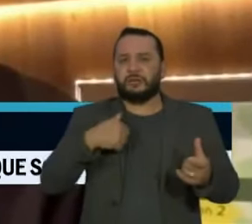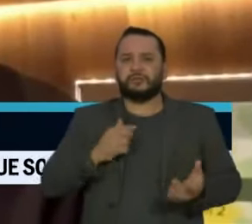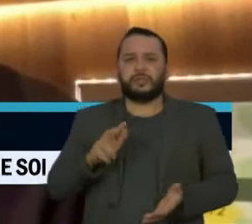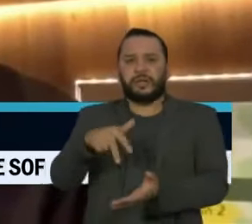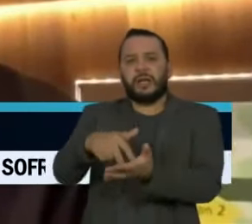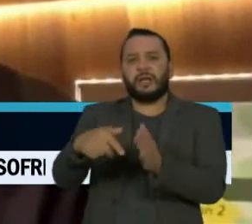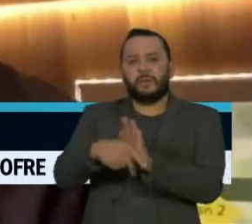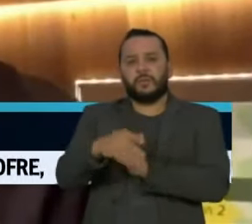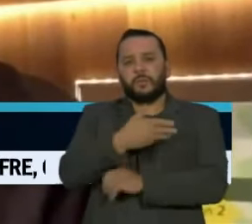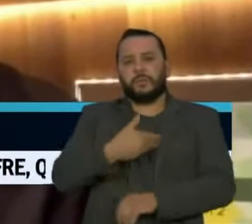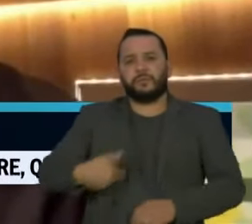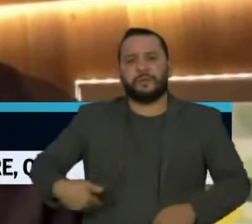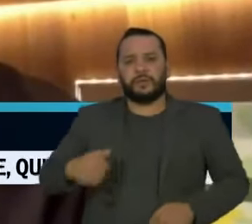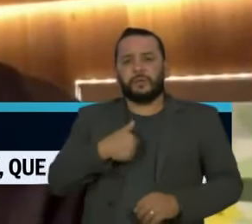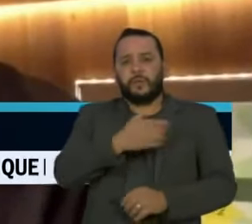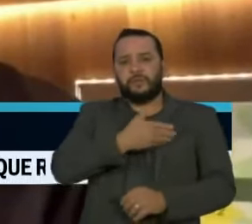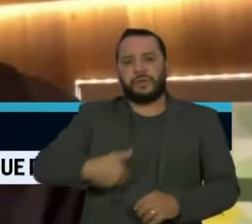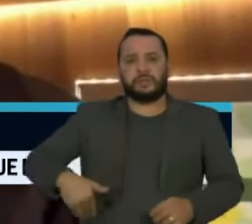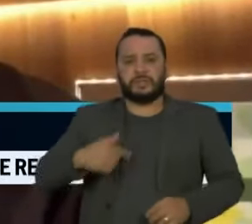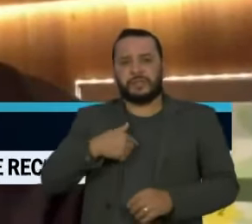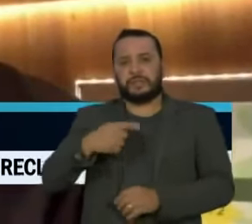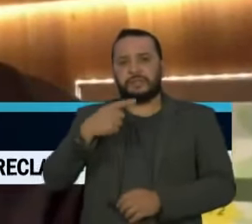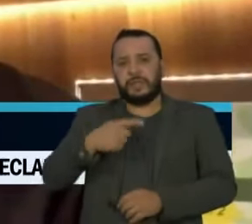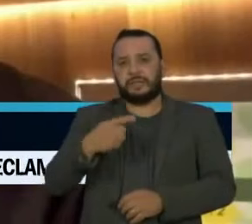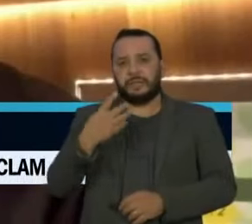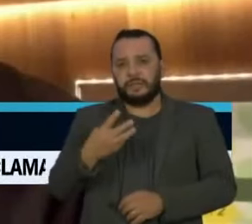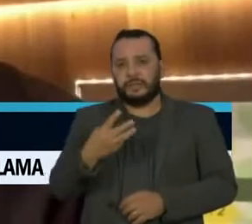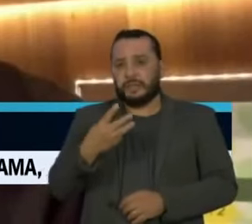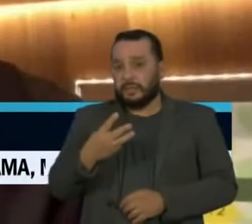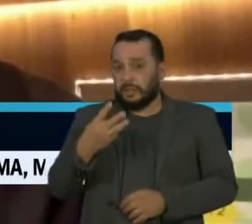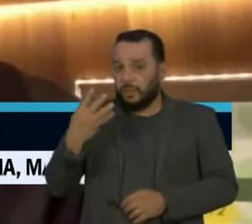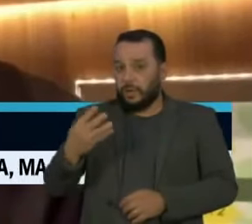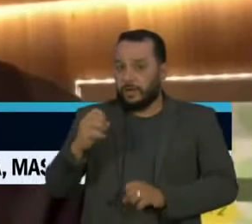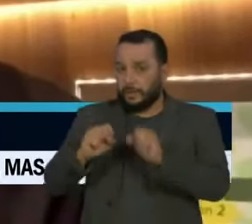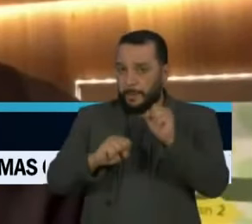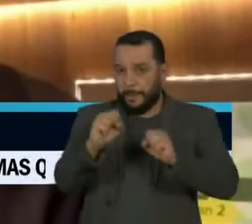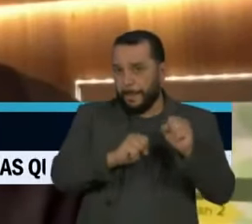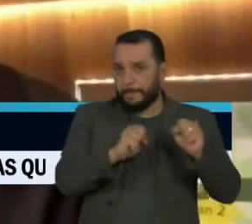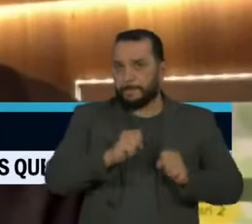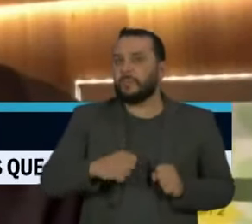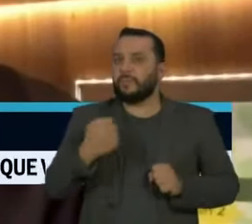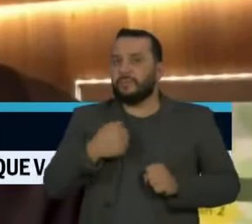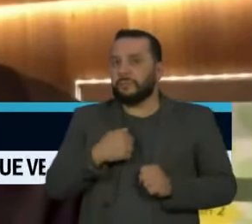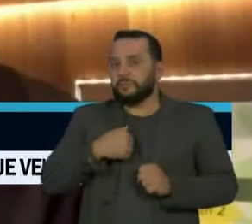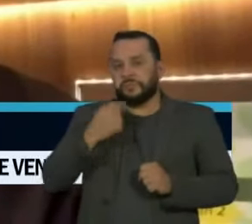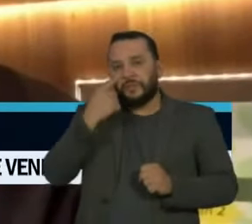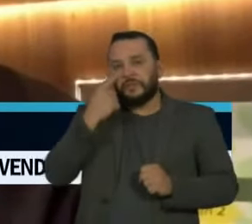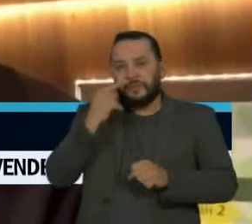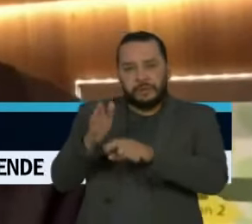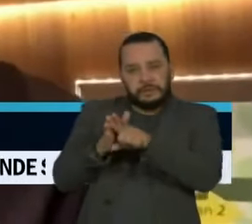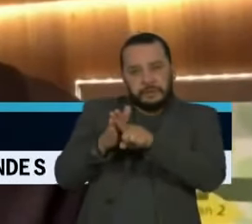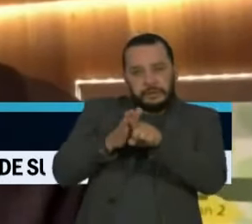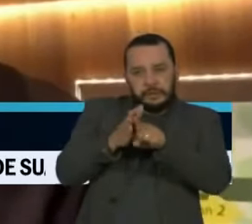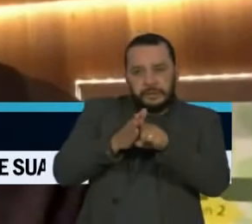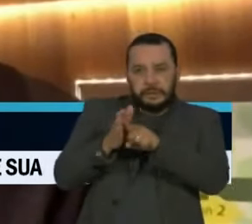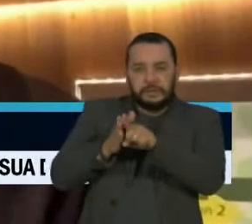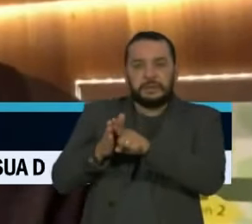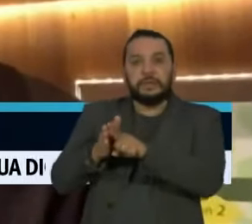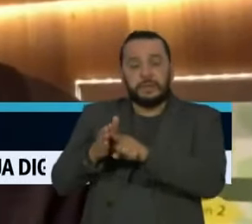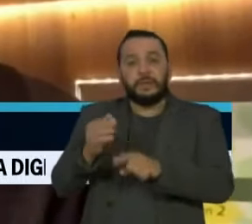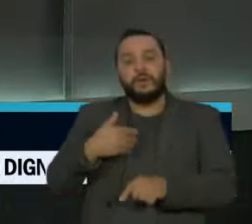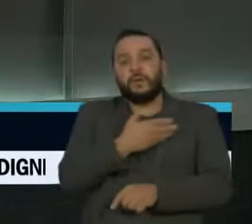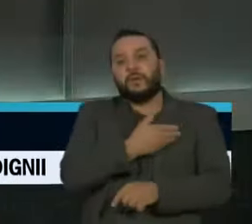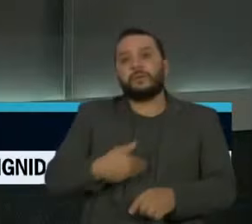que o governo tinha 134 empresas. Então, eu fui fazer uma verificação melhor e descobri